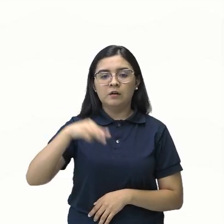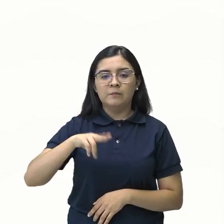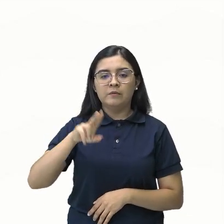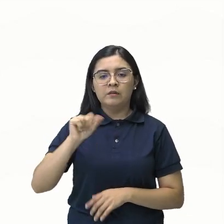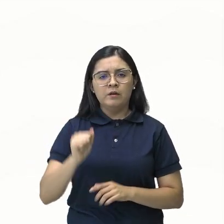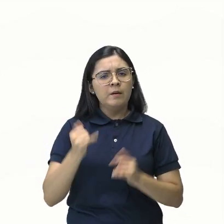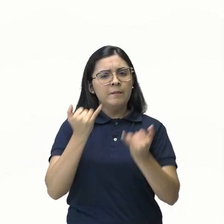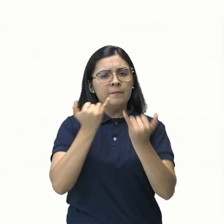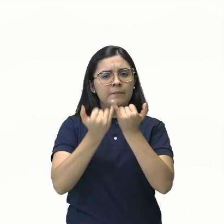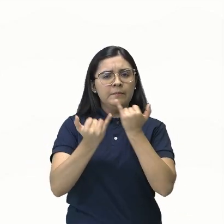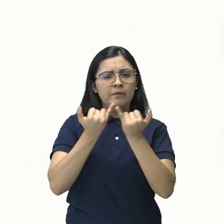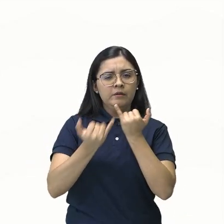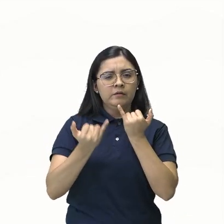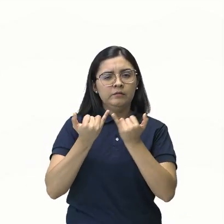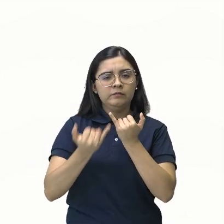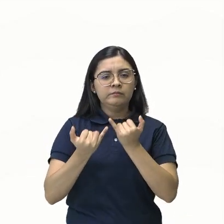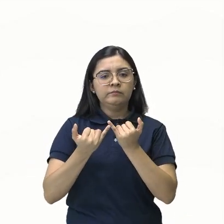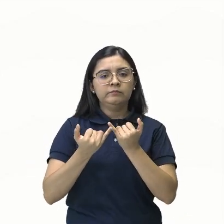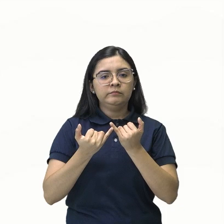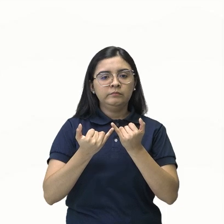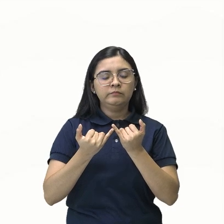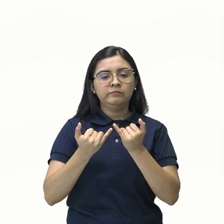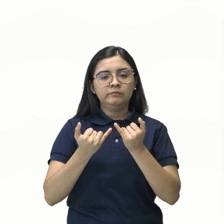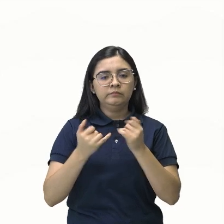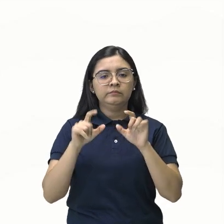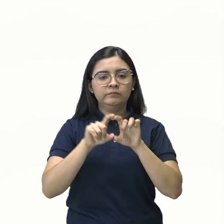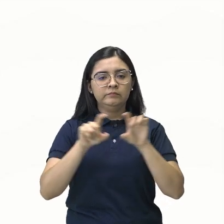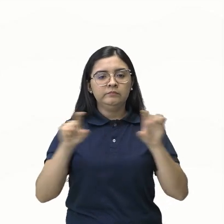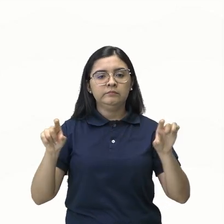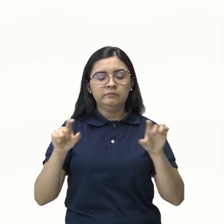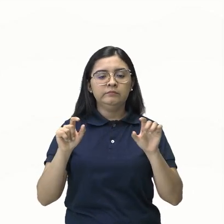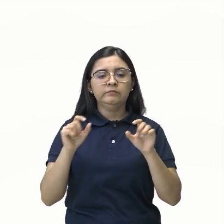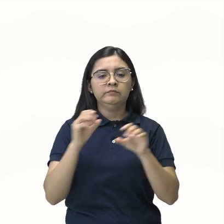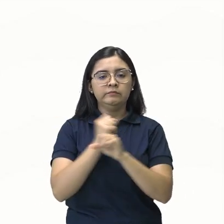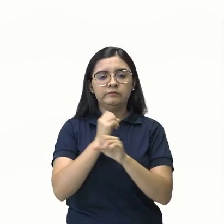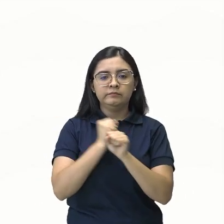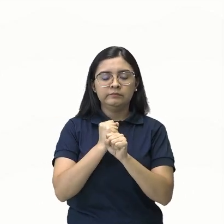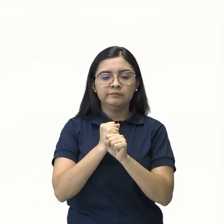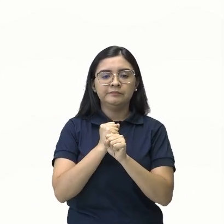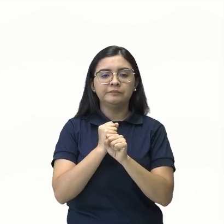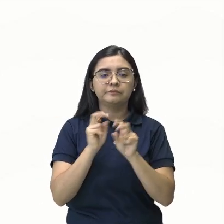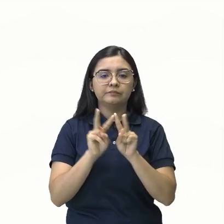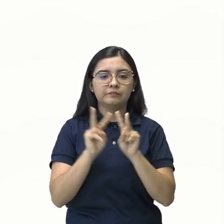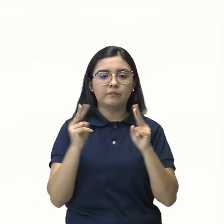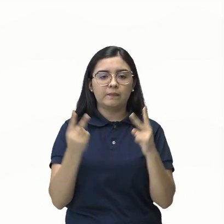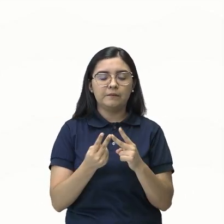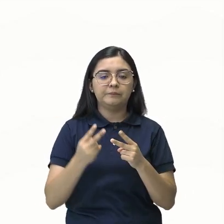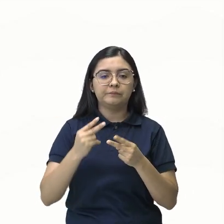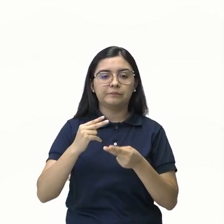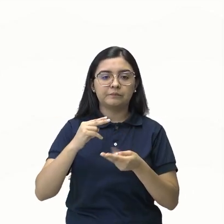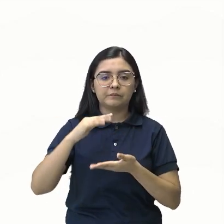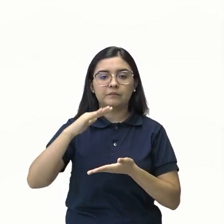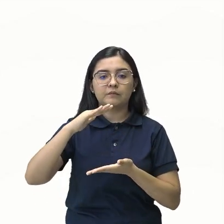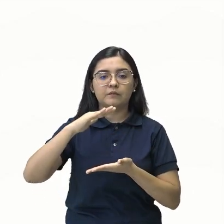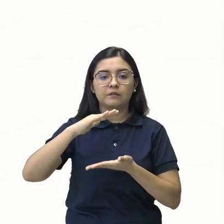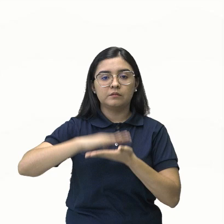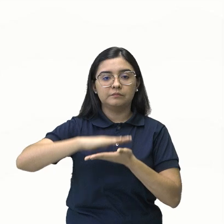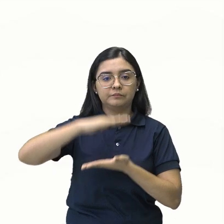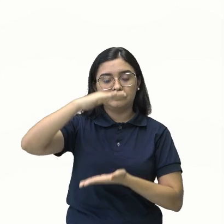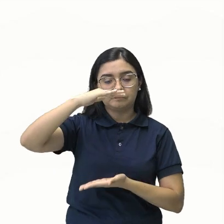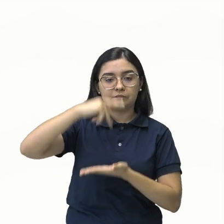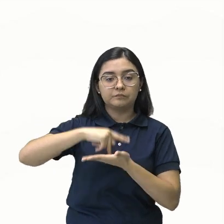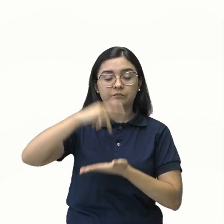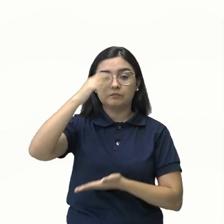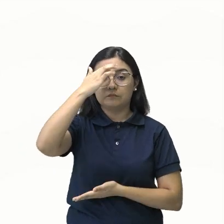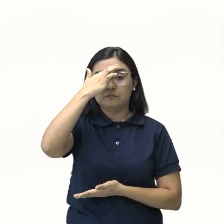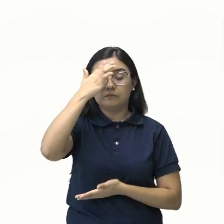com a fórmula de calcular volume do prisma, né? Exatamente. A diferença é